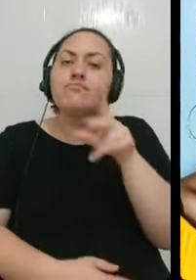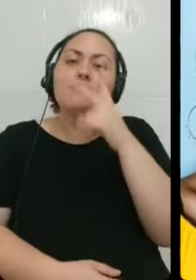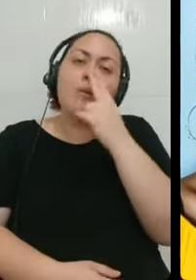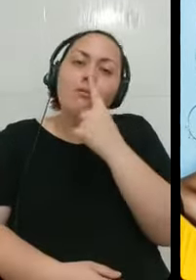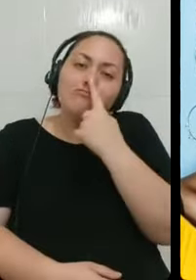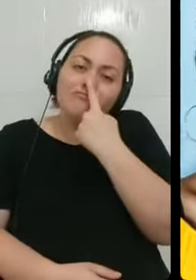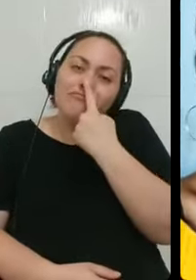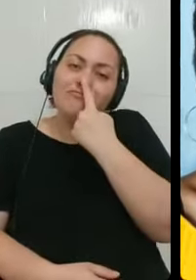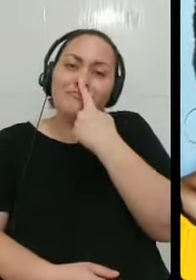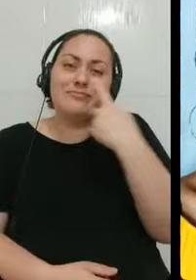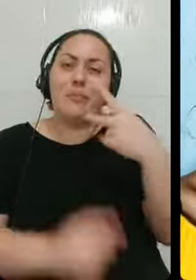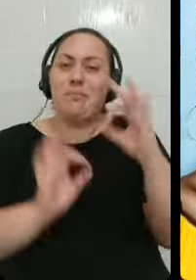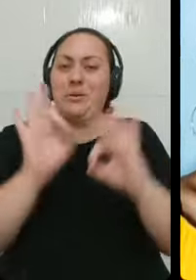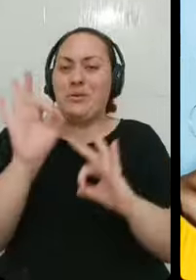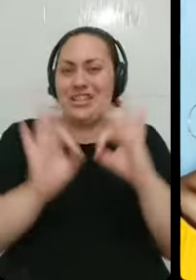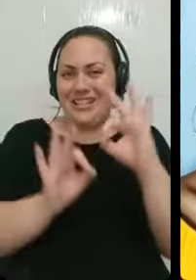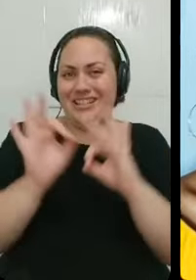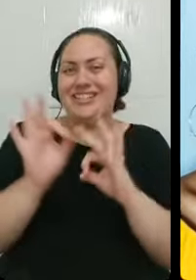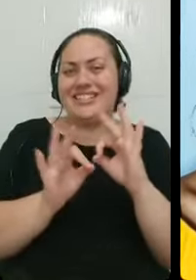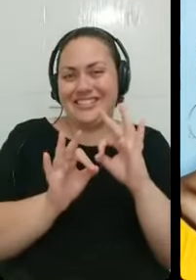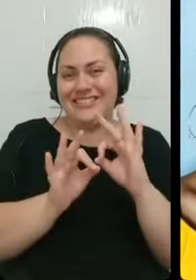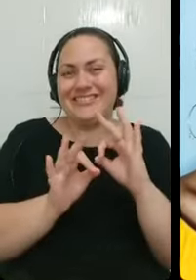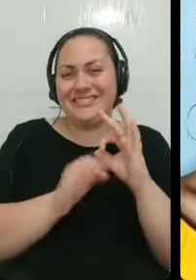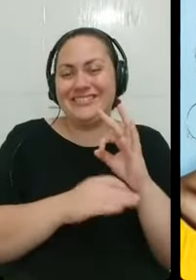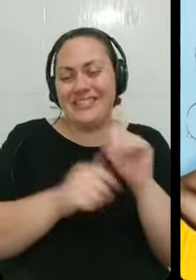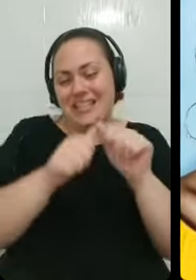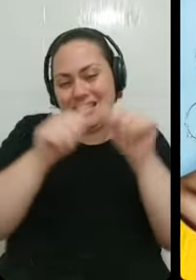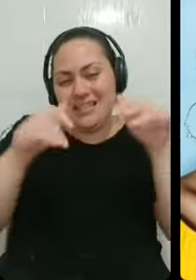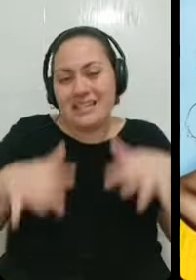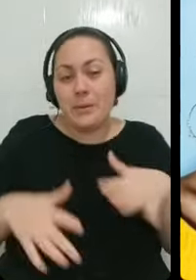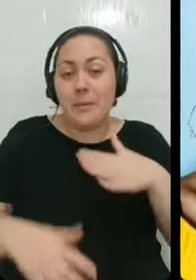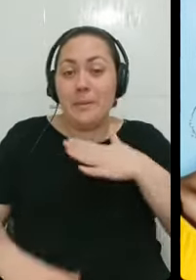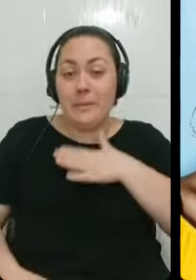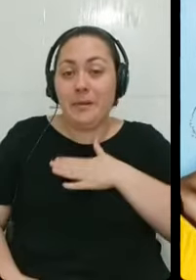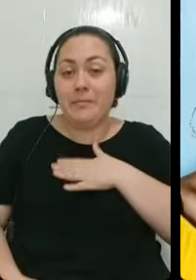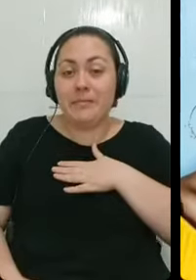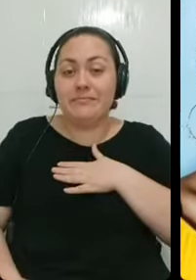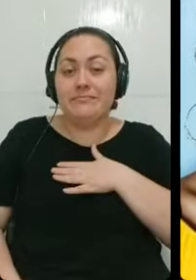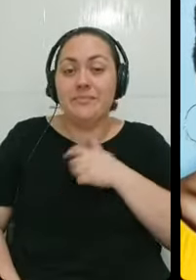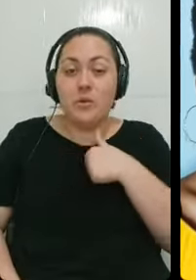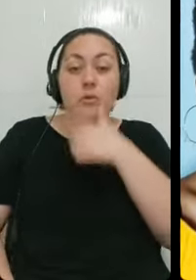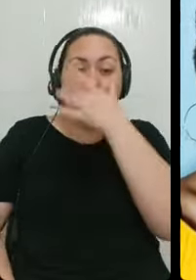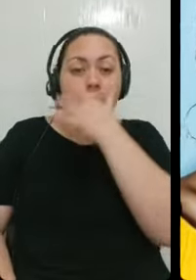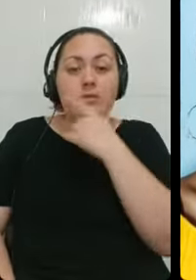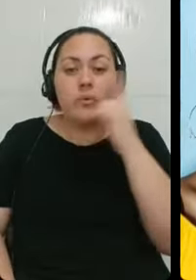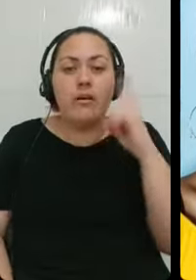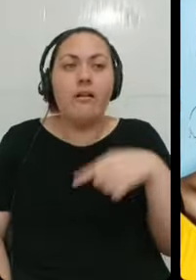né? E com o projeto de extensão, e que eu acho que é um pouco isso, assim, né?